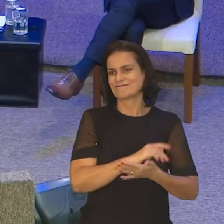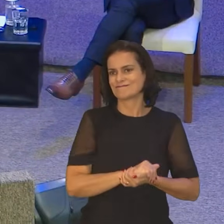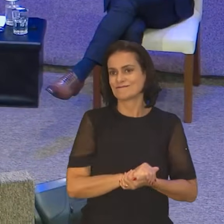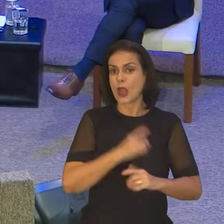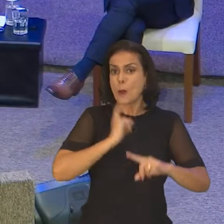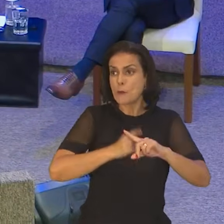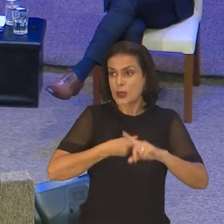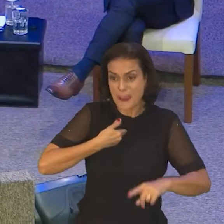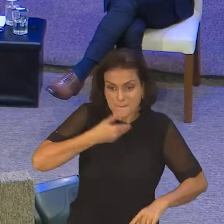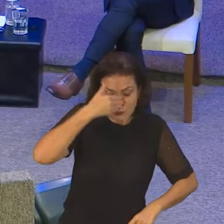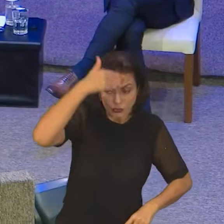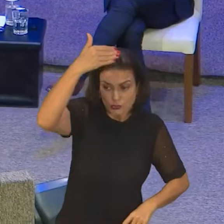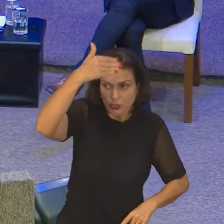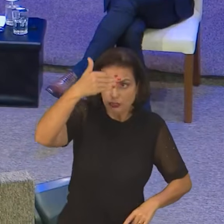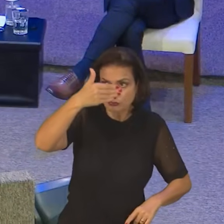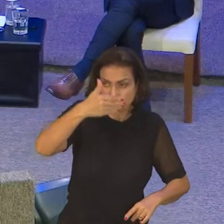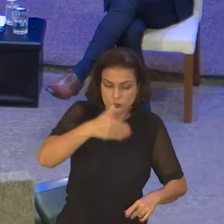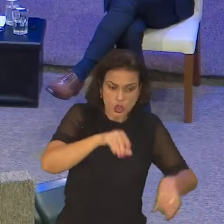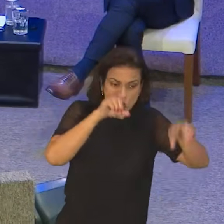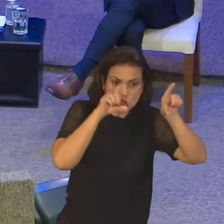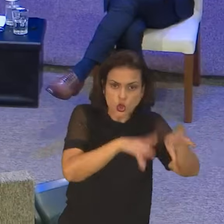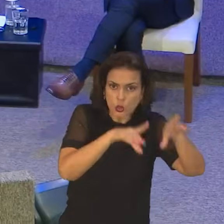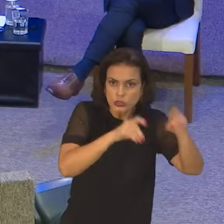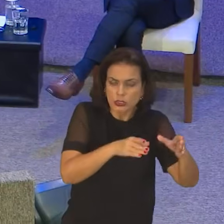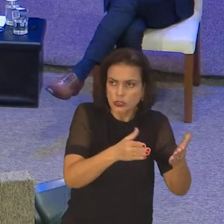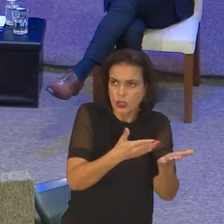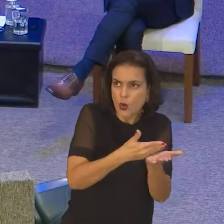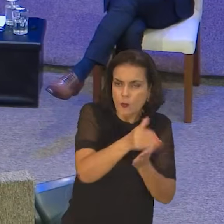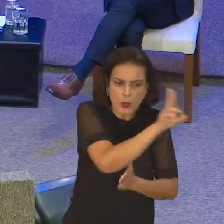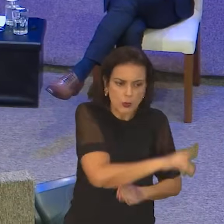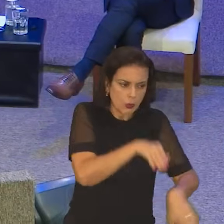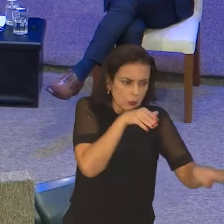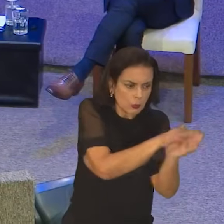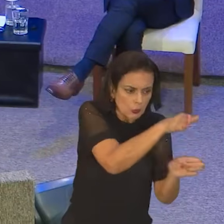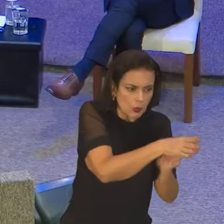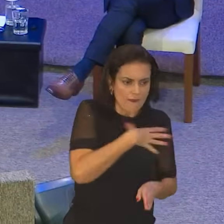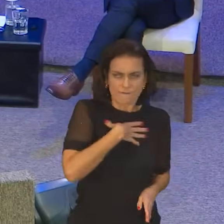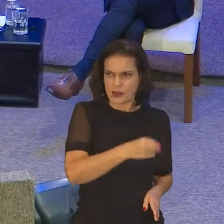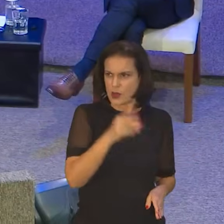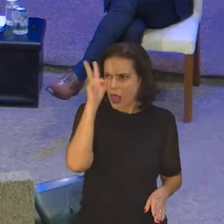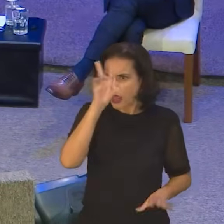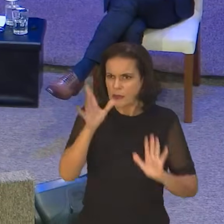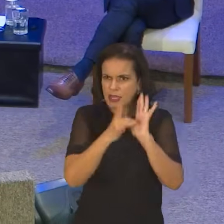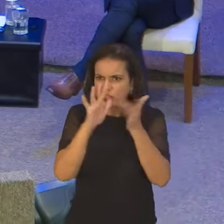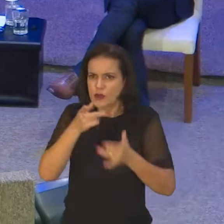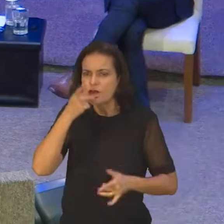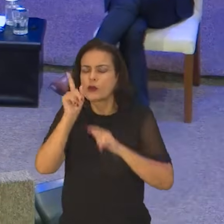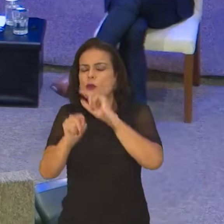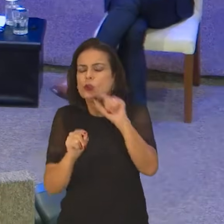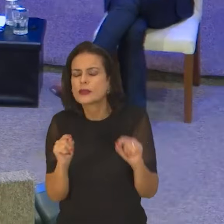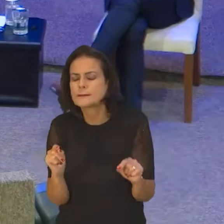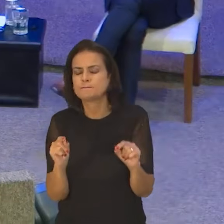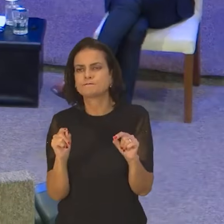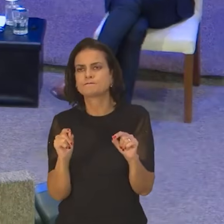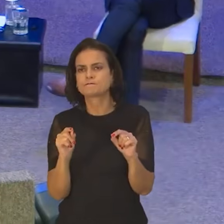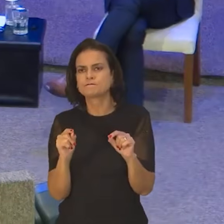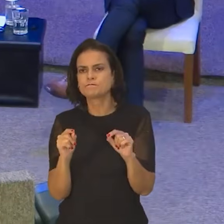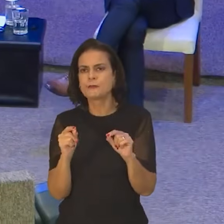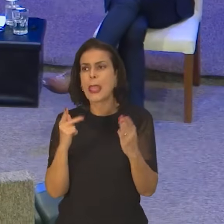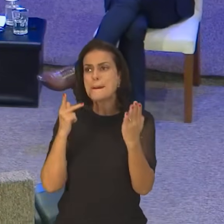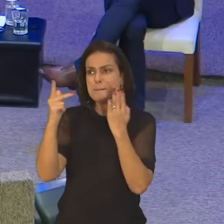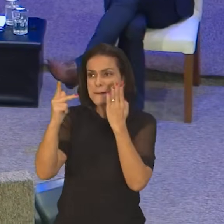Porque o muçulmano pegou essa doutrina e começou a aplicar no seu filho. Lembram quando Jesus falou sobre uma